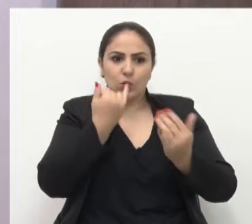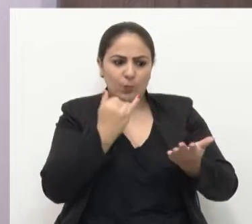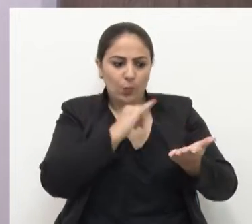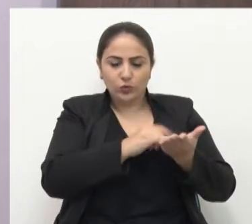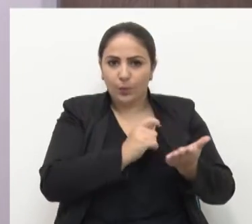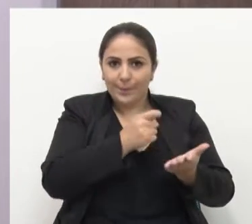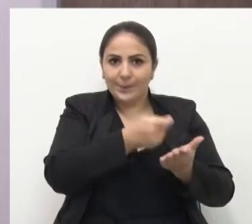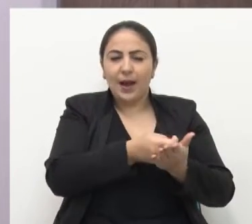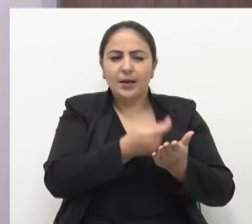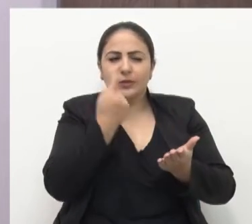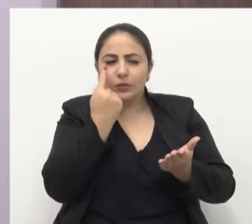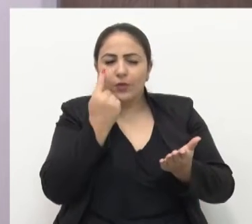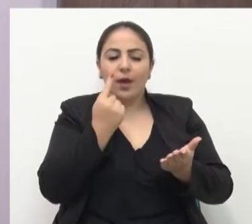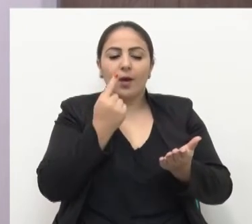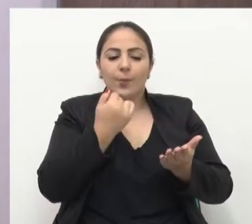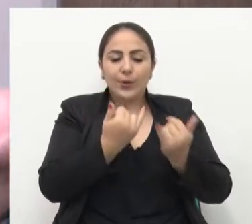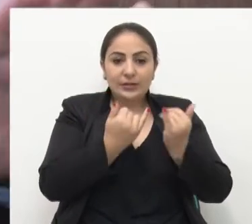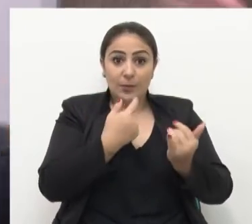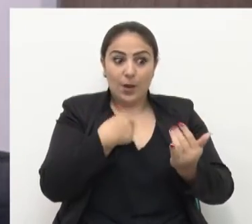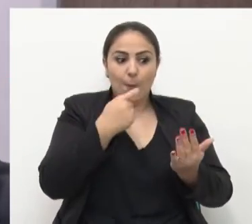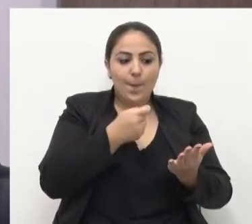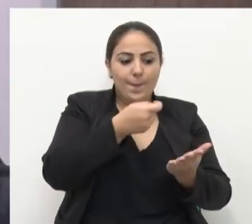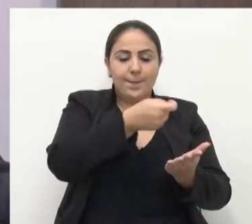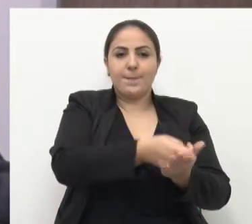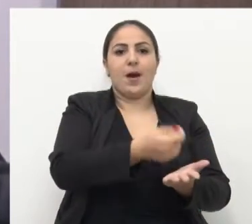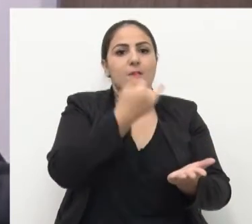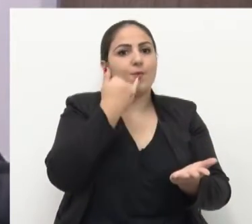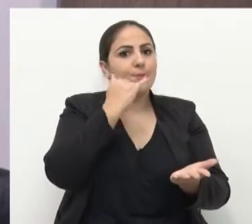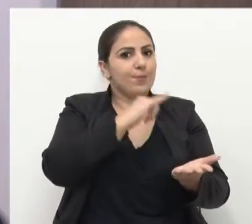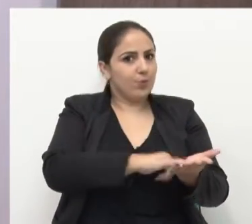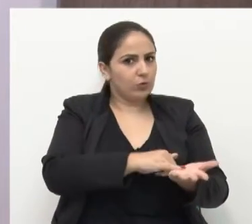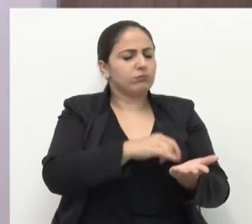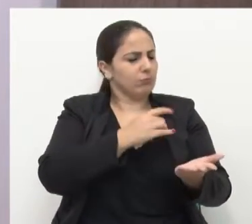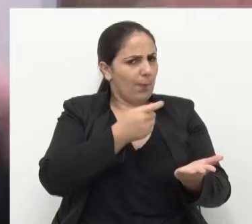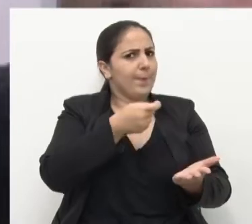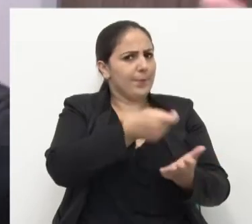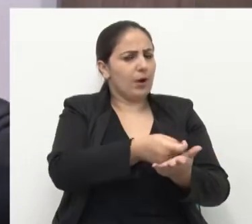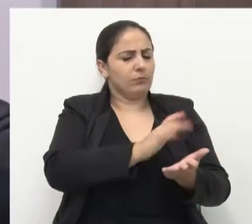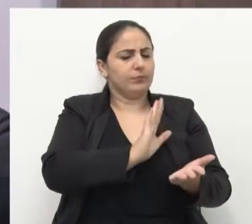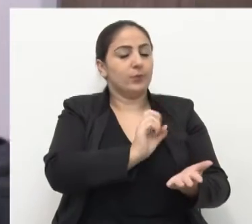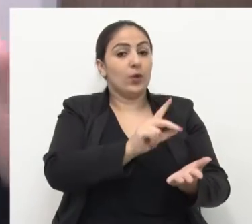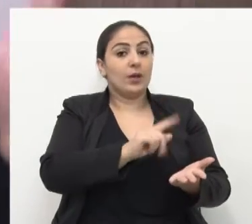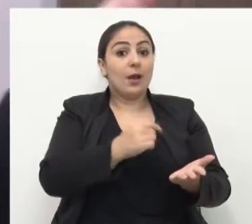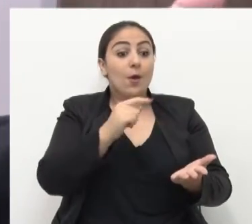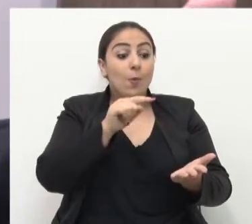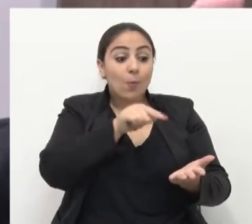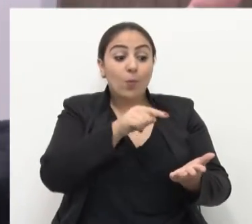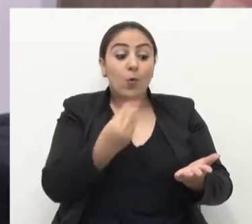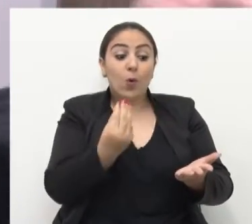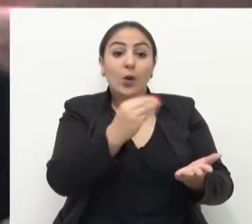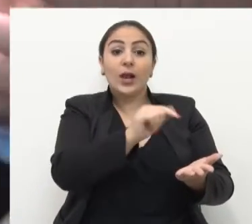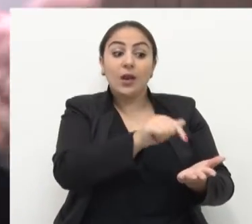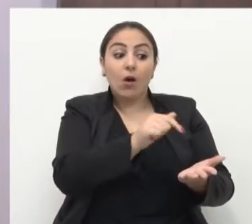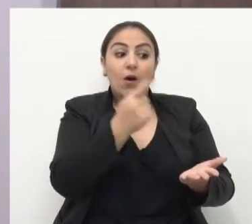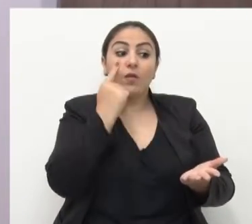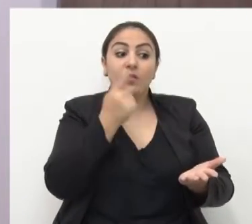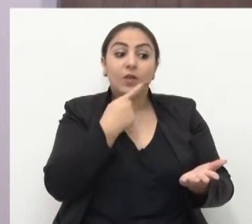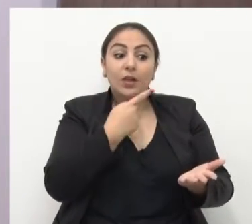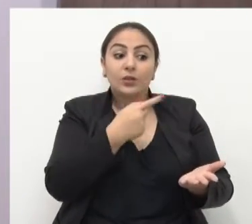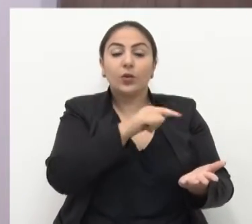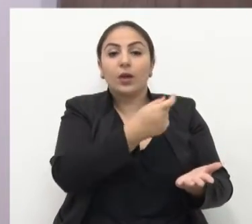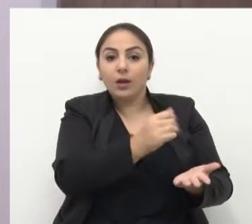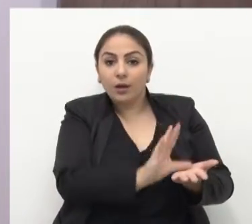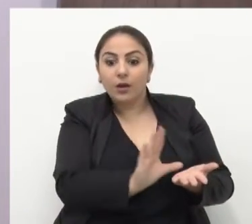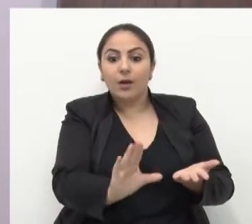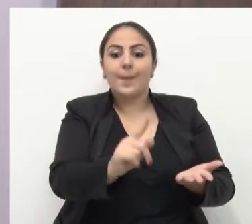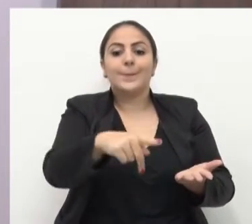de renda o que a dedução eu vou pagar o imposto de renda e não tem conversa vou pagar eu posso deduzir uma parte eu posso deixar uma